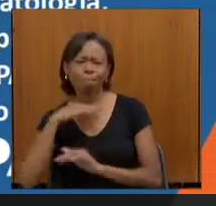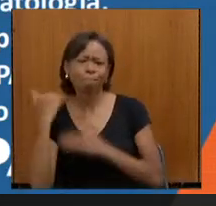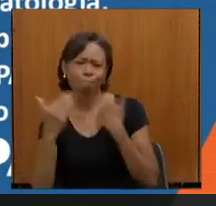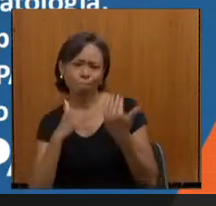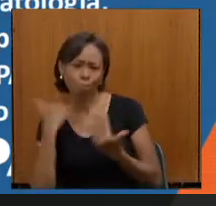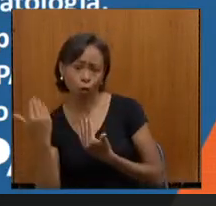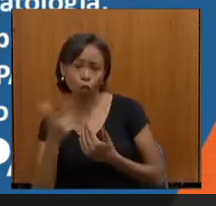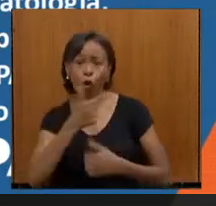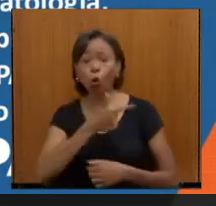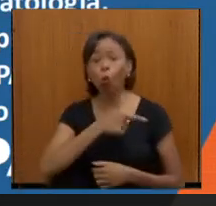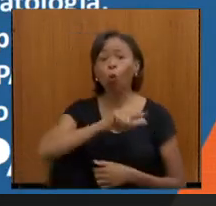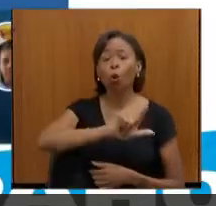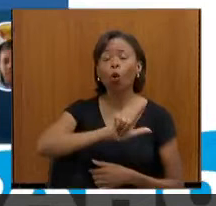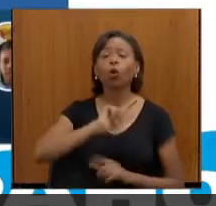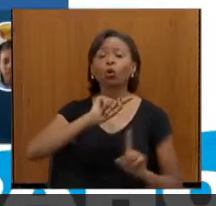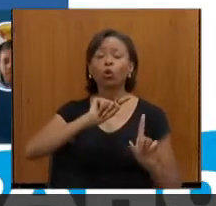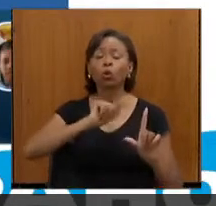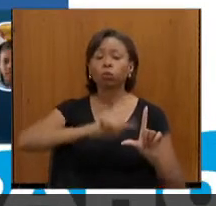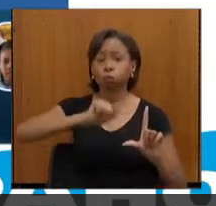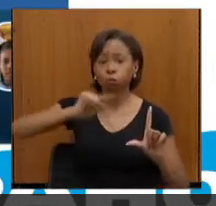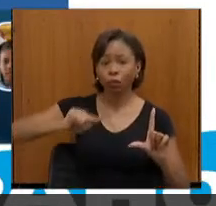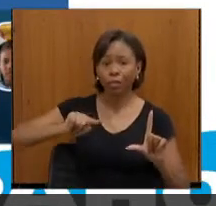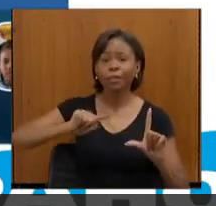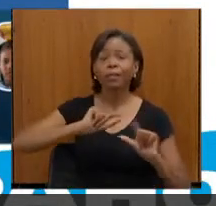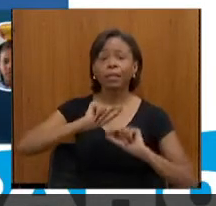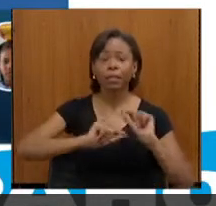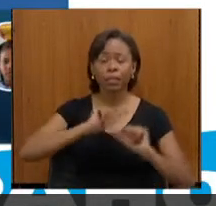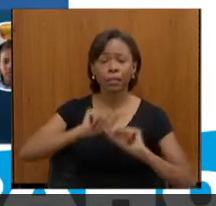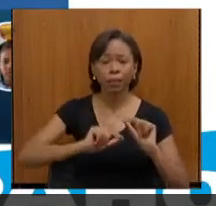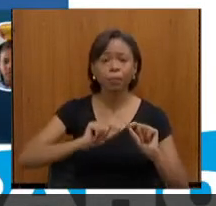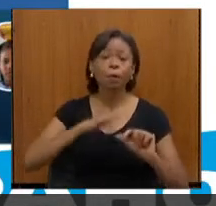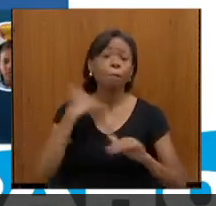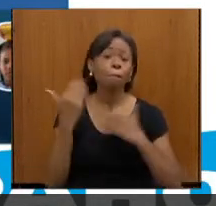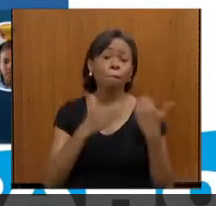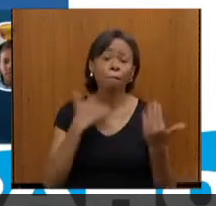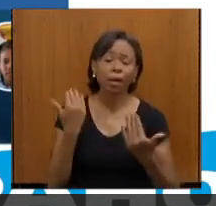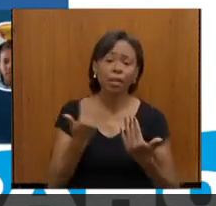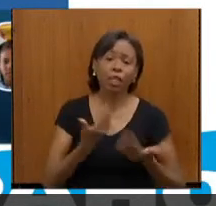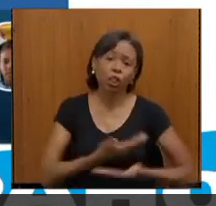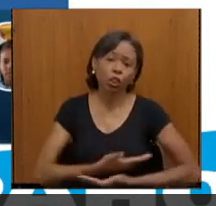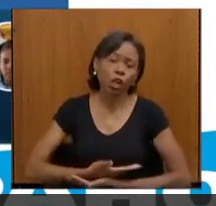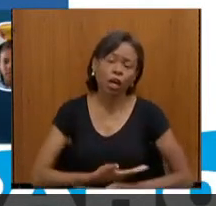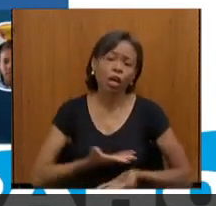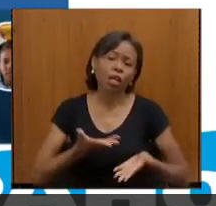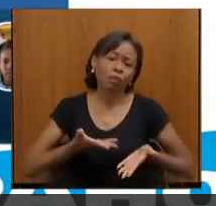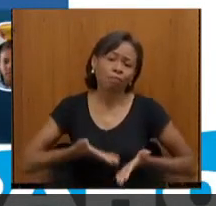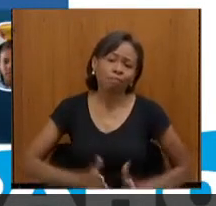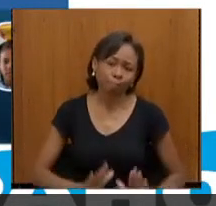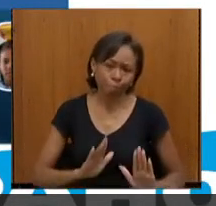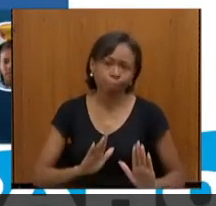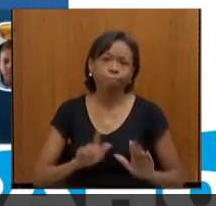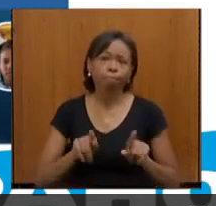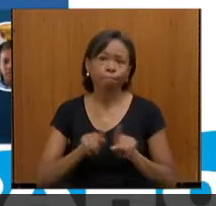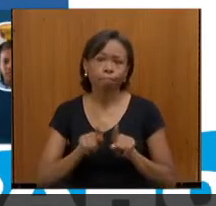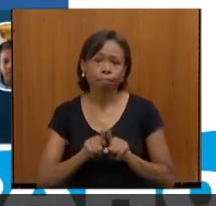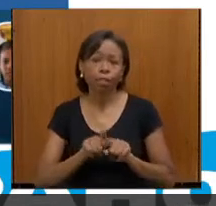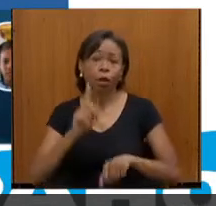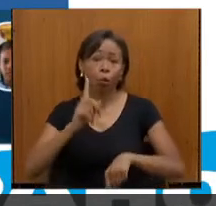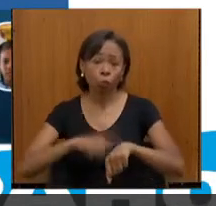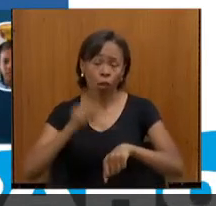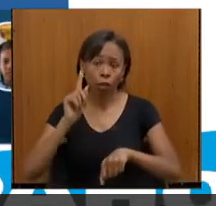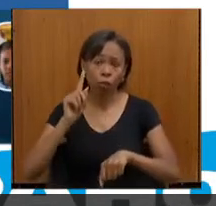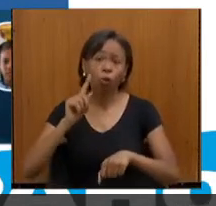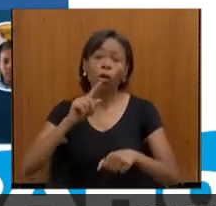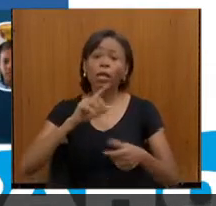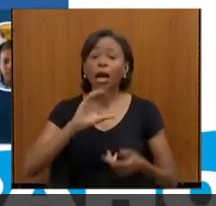de mortalidade neonatal. Então, no momento que a Organização Mundial da Saúde determina que